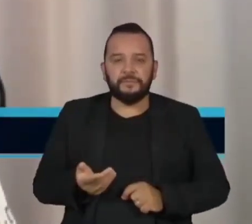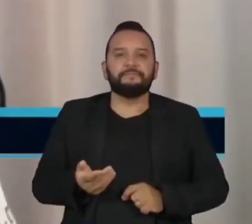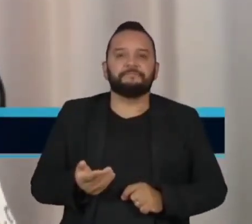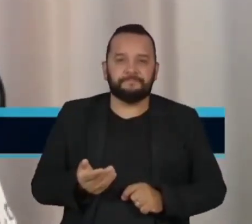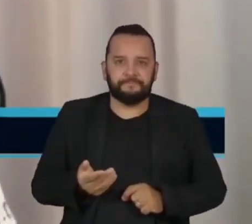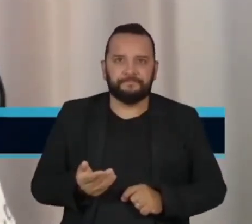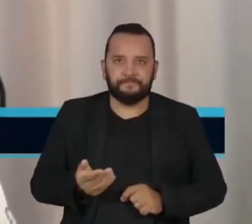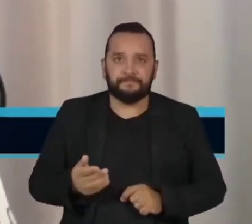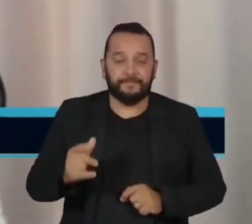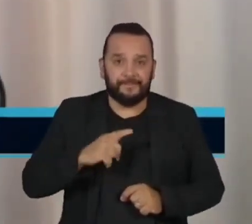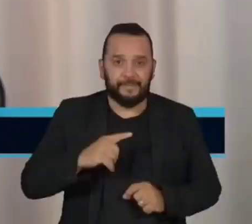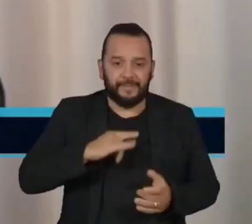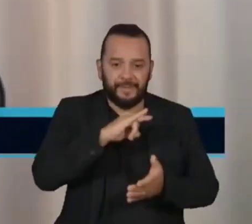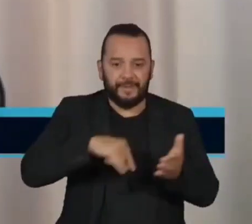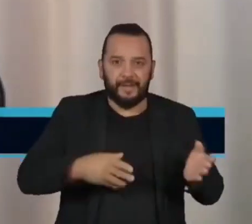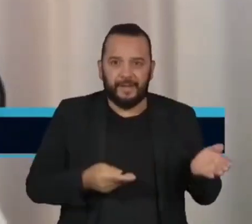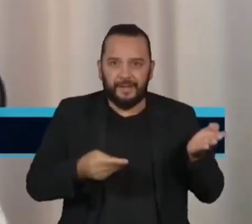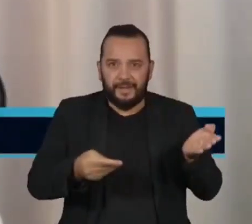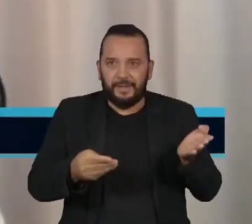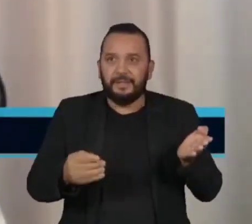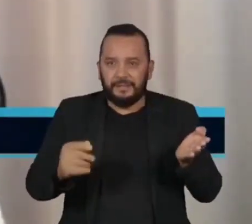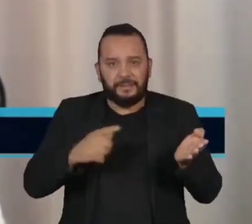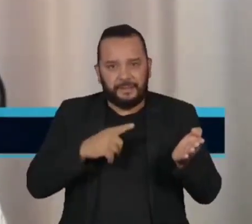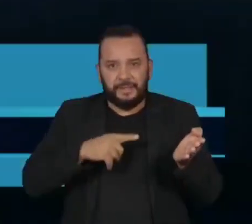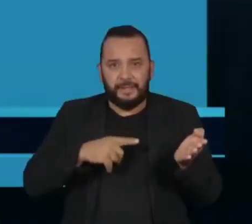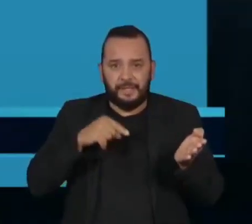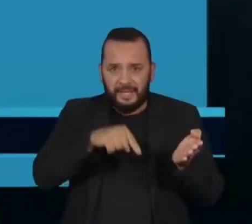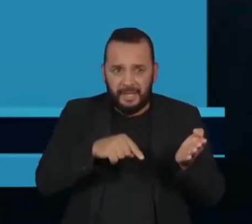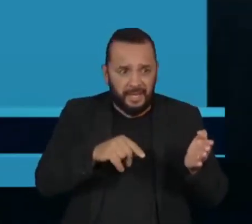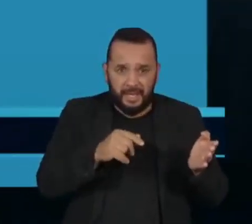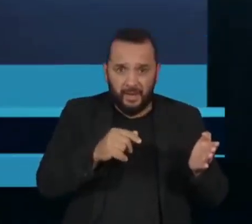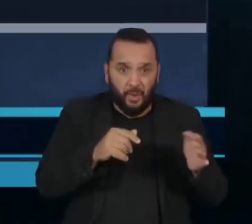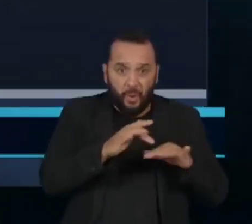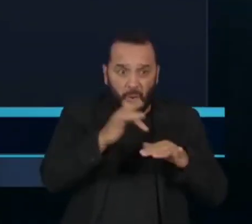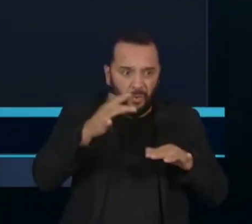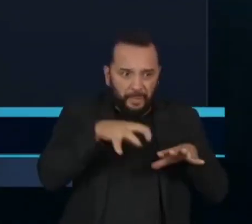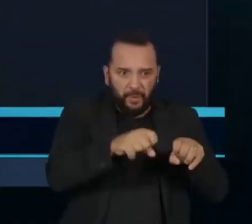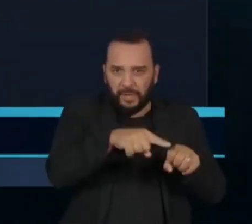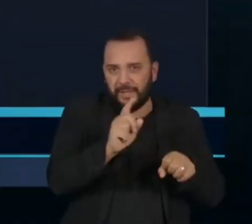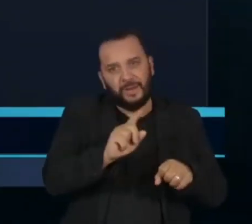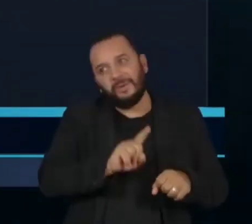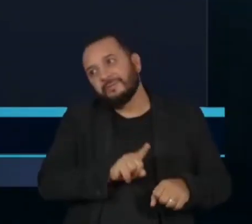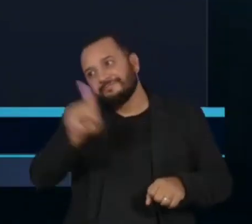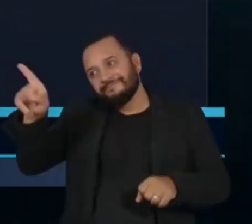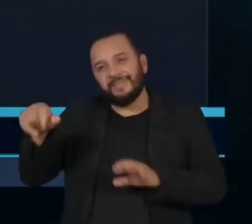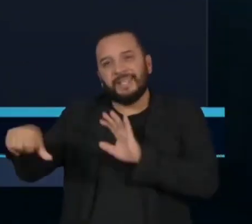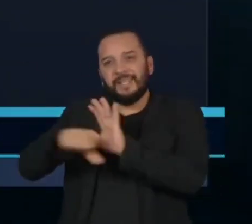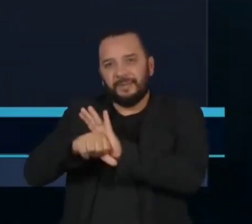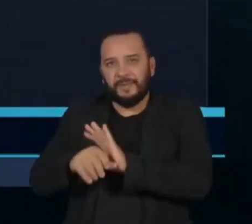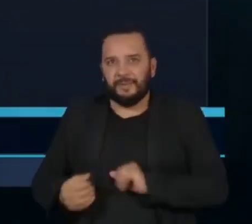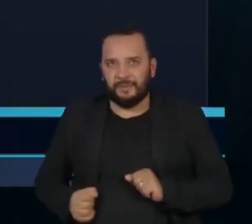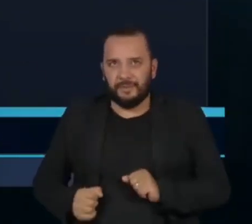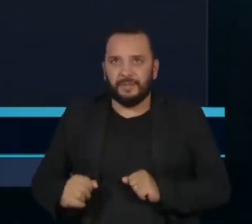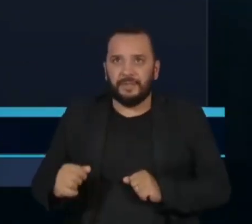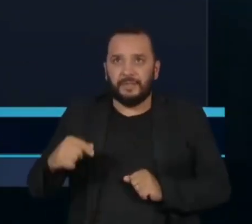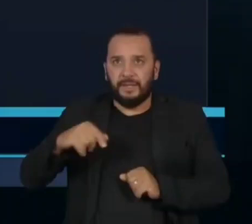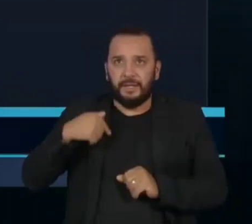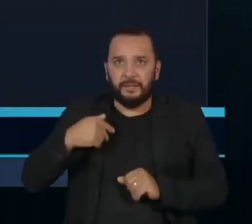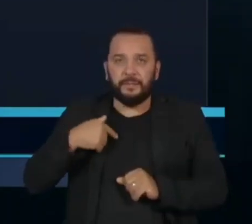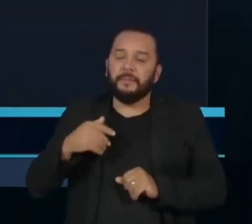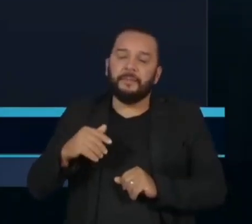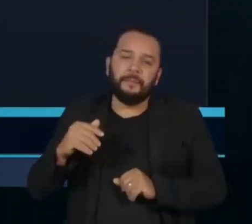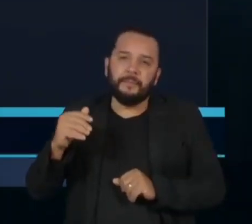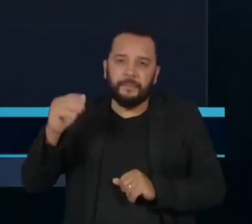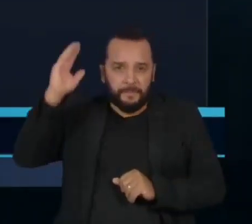essa lavra está esquentando o ouro de um garimpo legal. No Pará, estão 30% do total de títulos minerários de ouro no